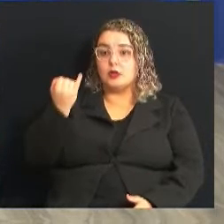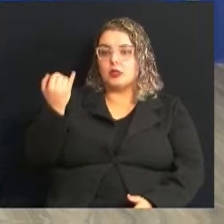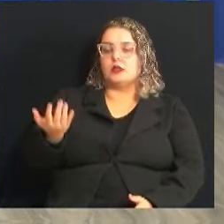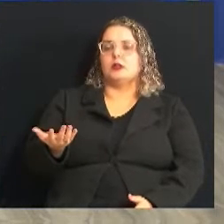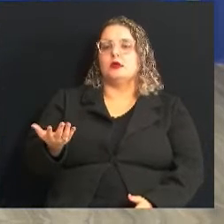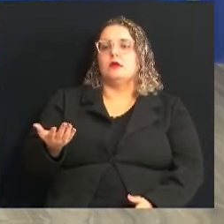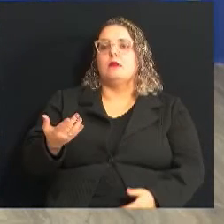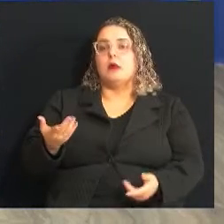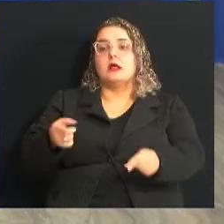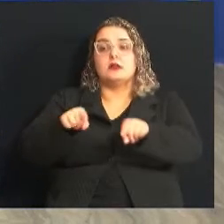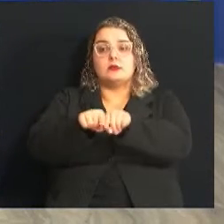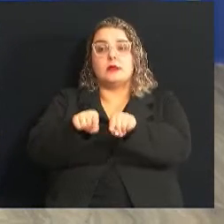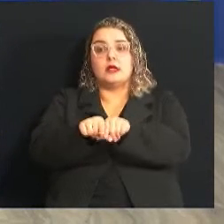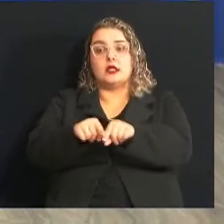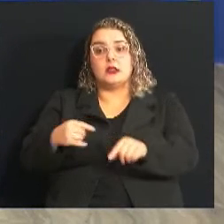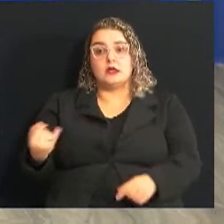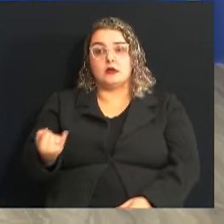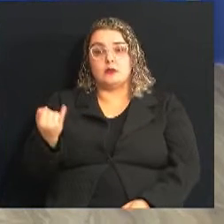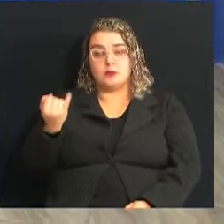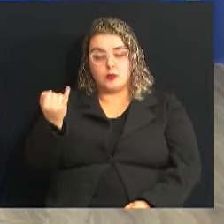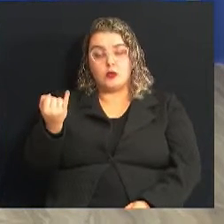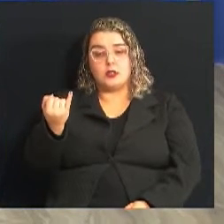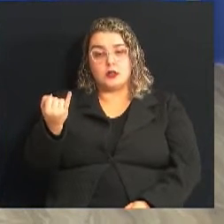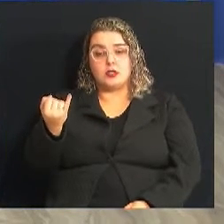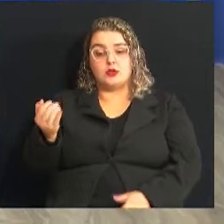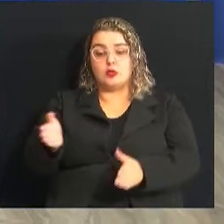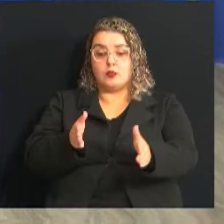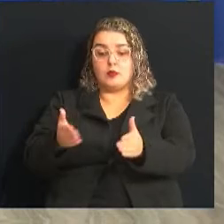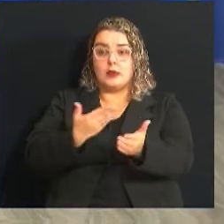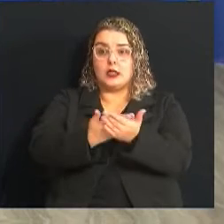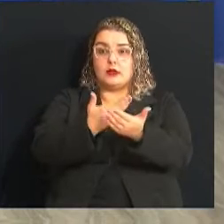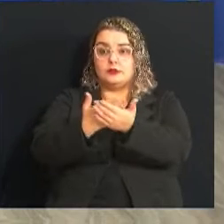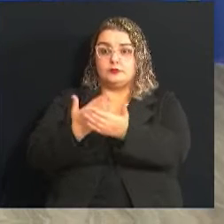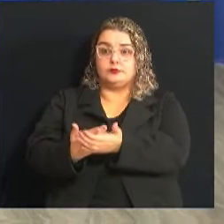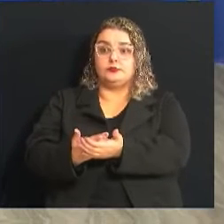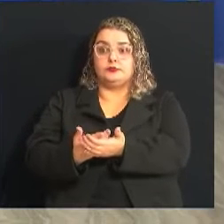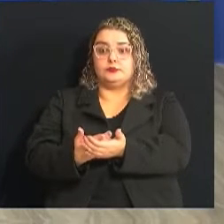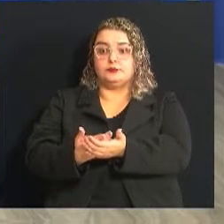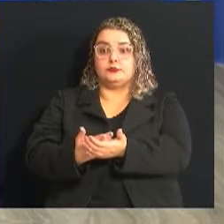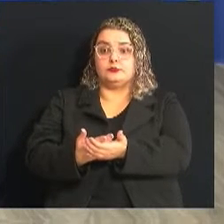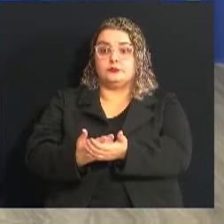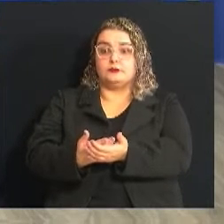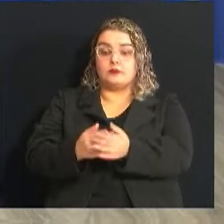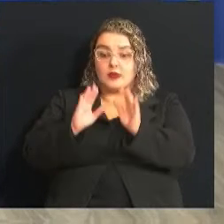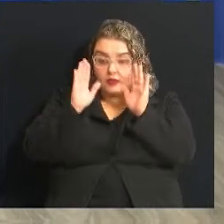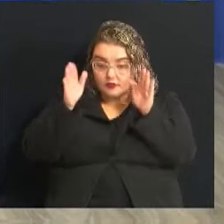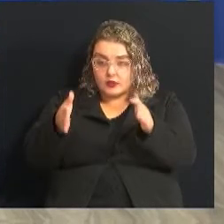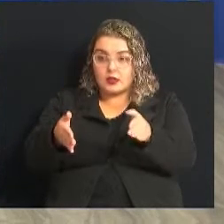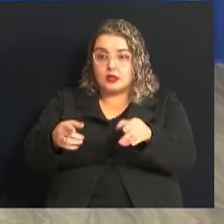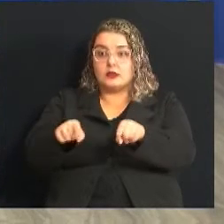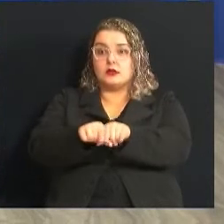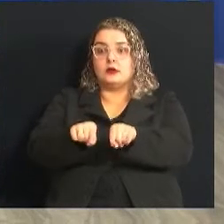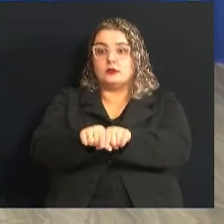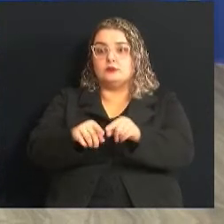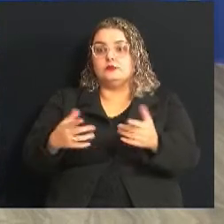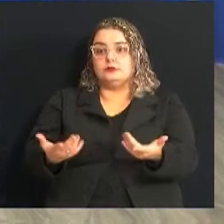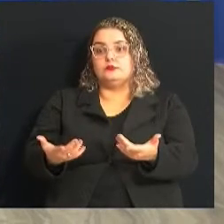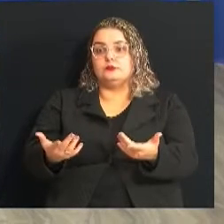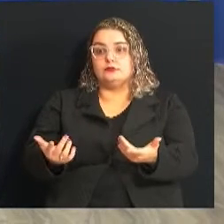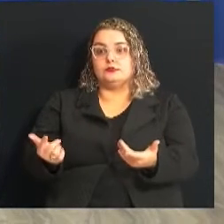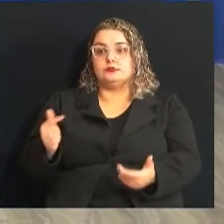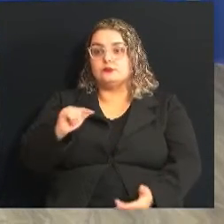mas também é essencial que no momento ali dos estudos, né, que o pessoal está ali focado e tudo mais, também não